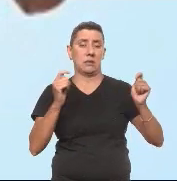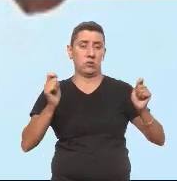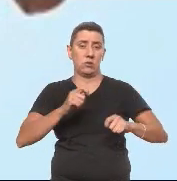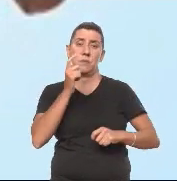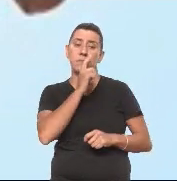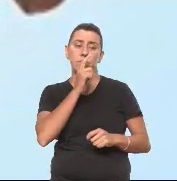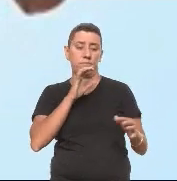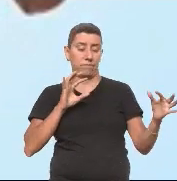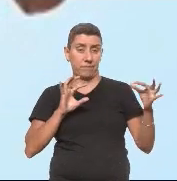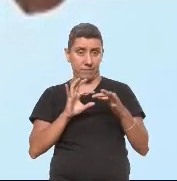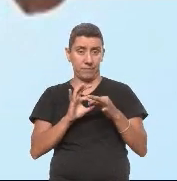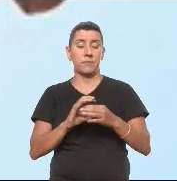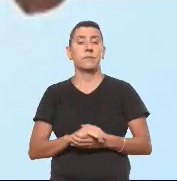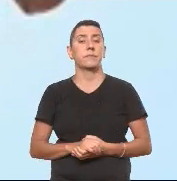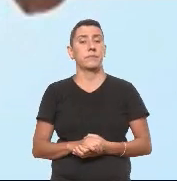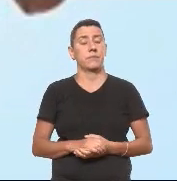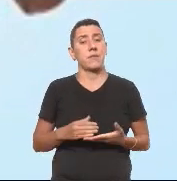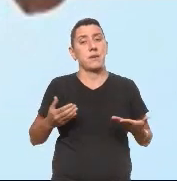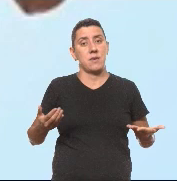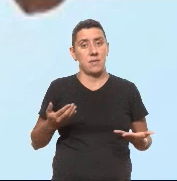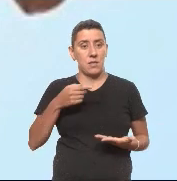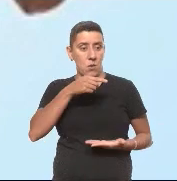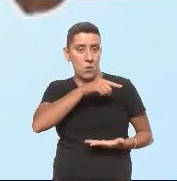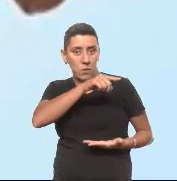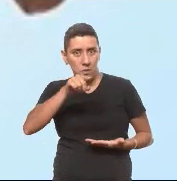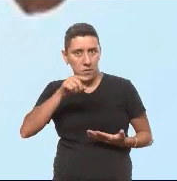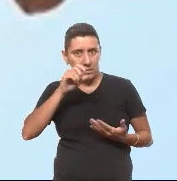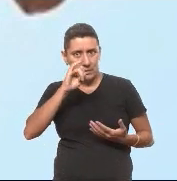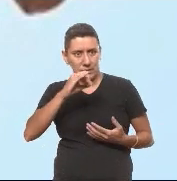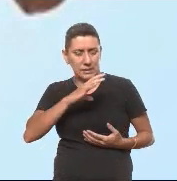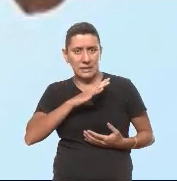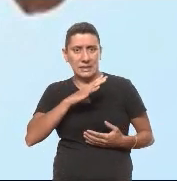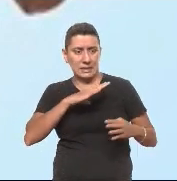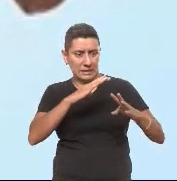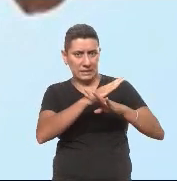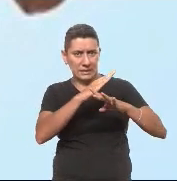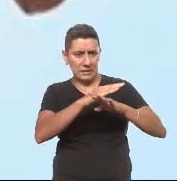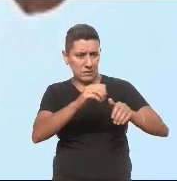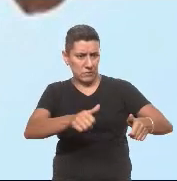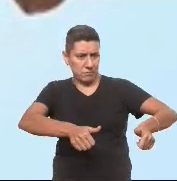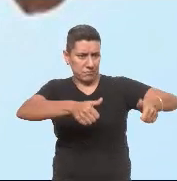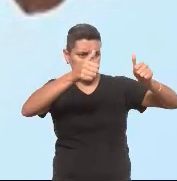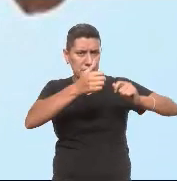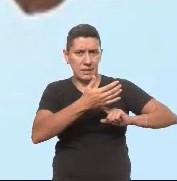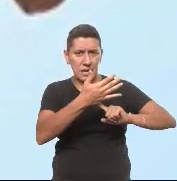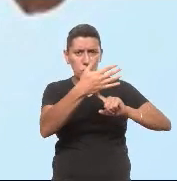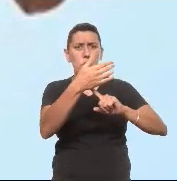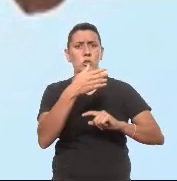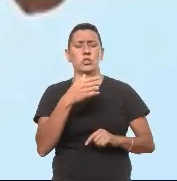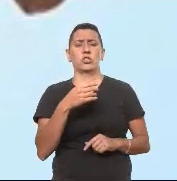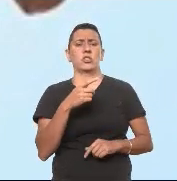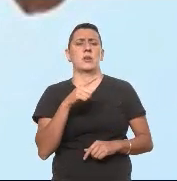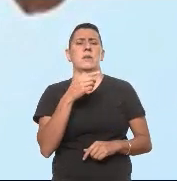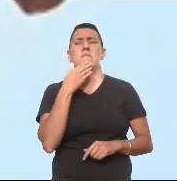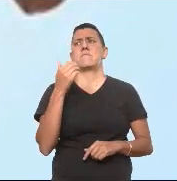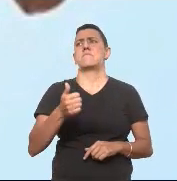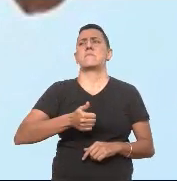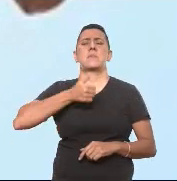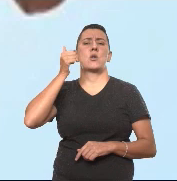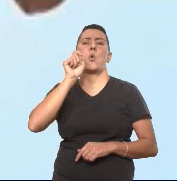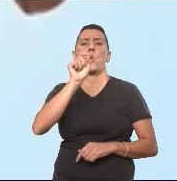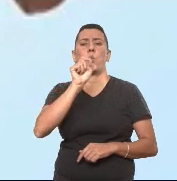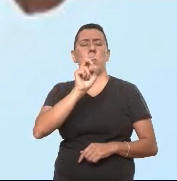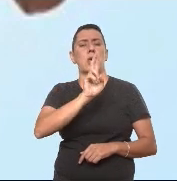implementado e obviamente isso traz melhorias é gigante não é melhor a qualidade da iluminação menor